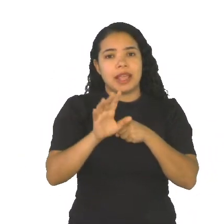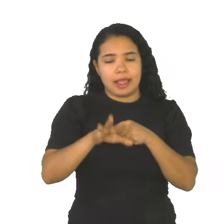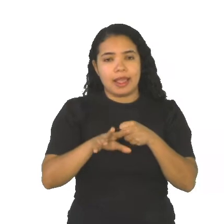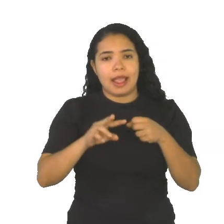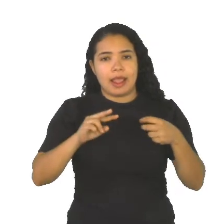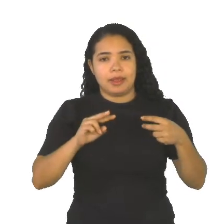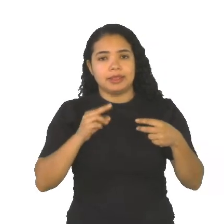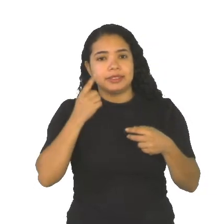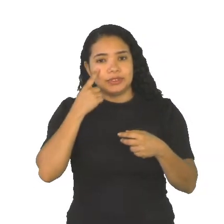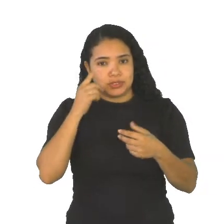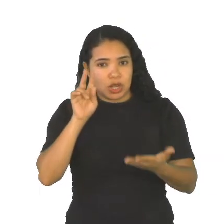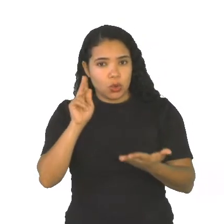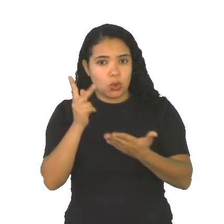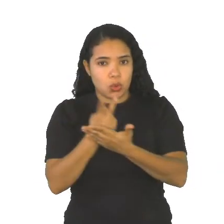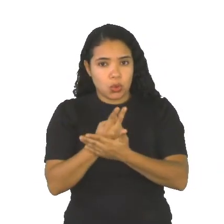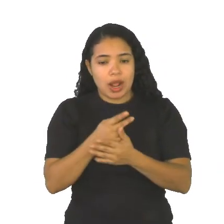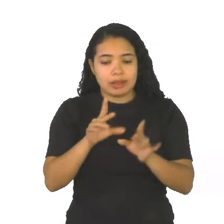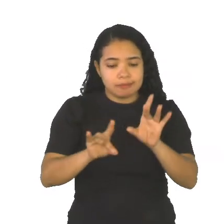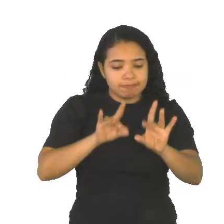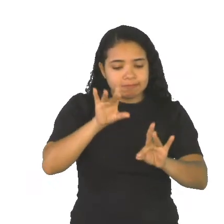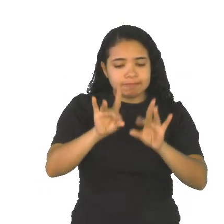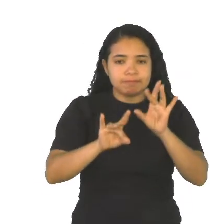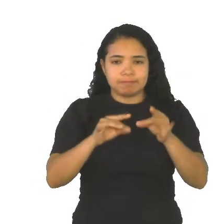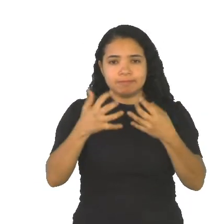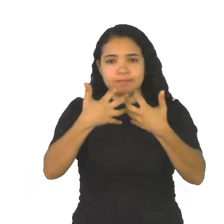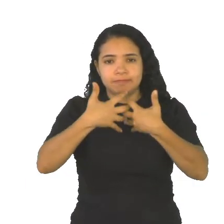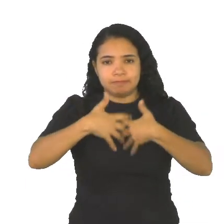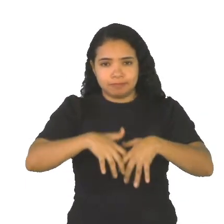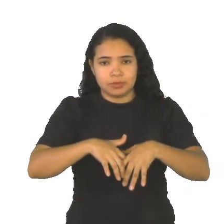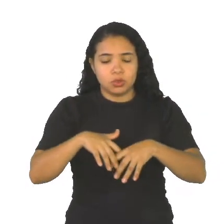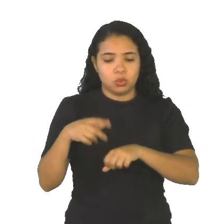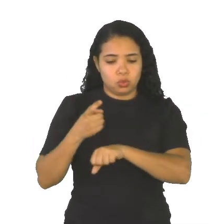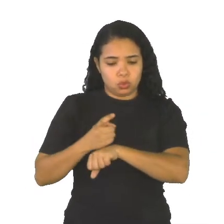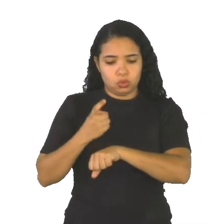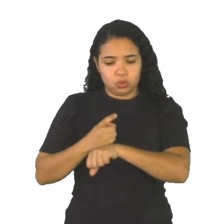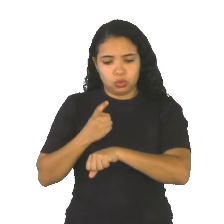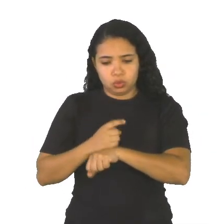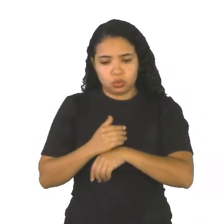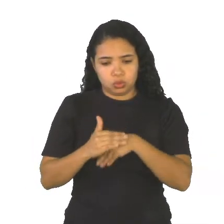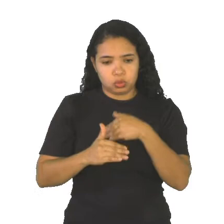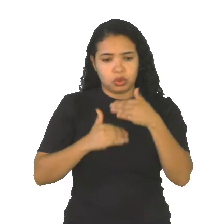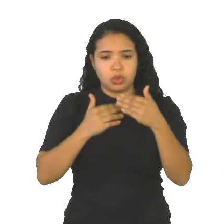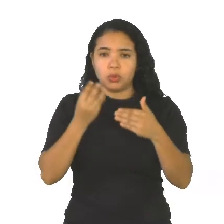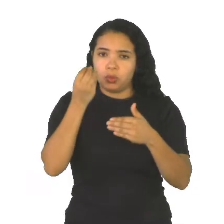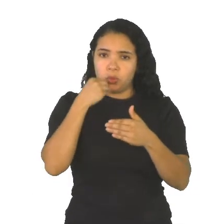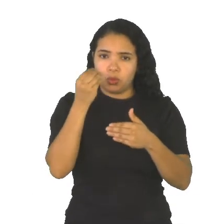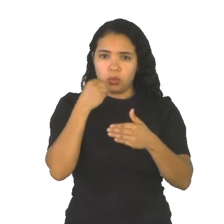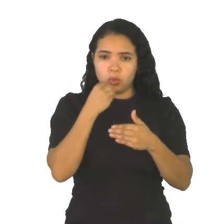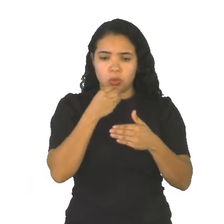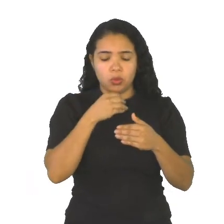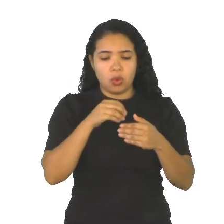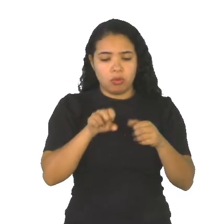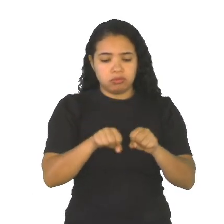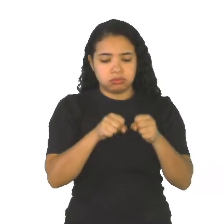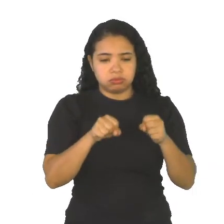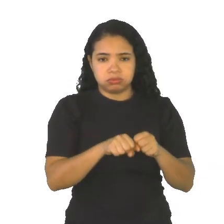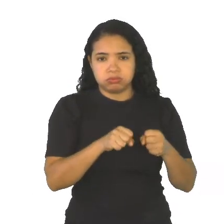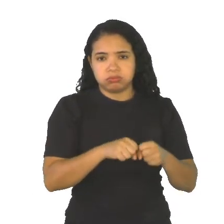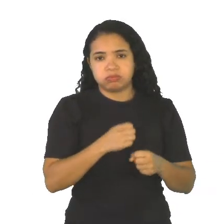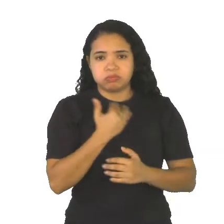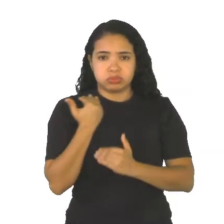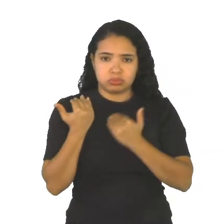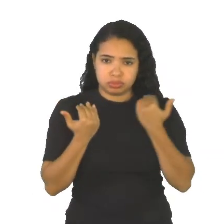É isso que acontece. Pela seleção natural, os mais resistentes evoluem e os mais fracos acabam se perdendo por